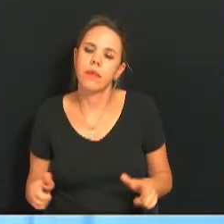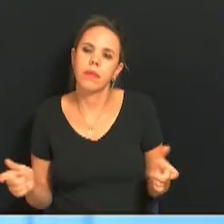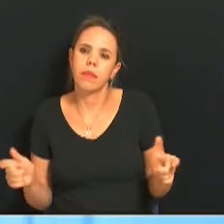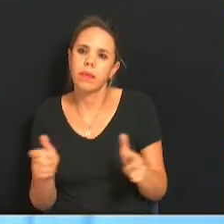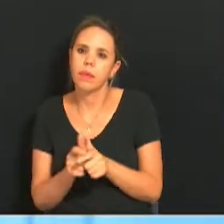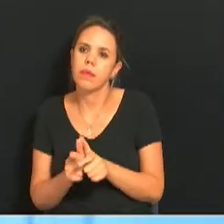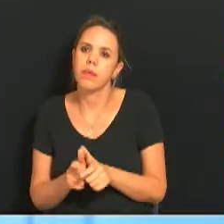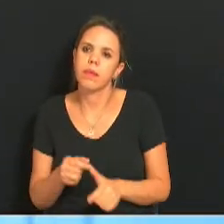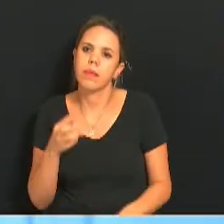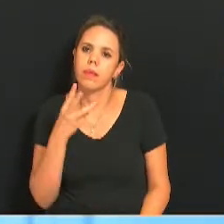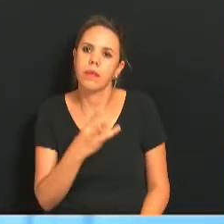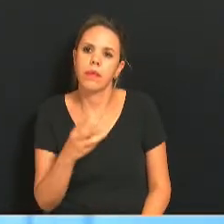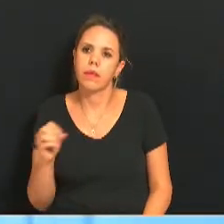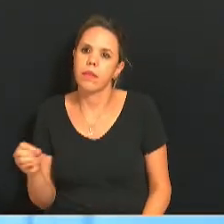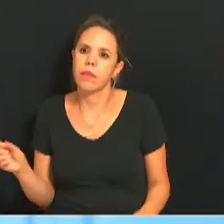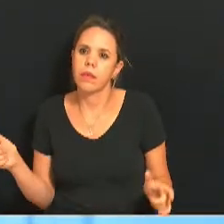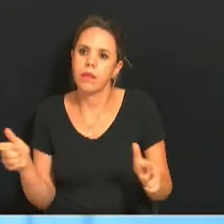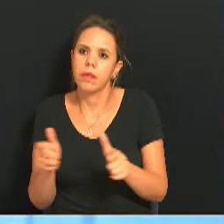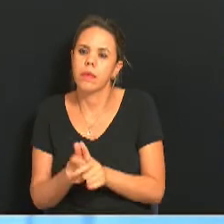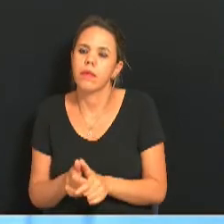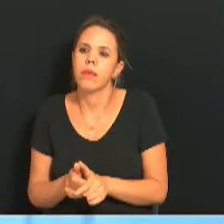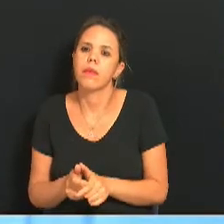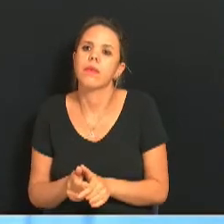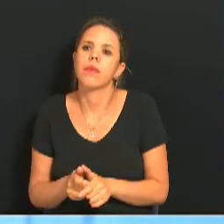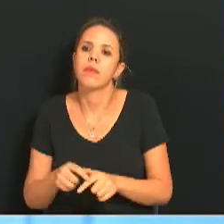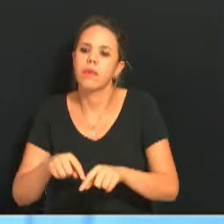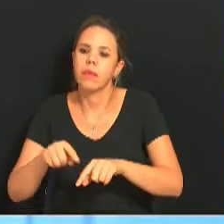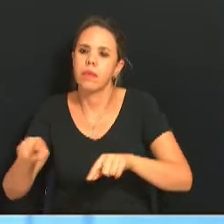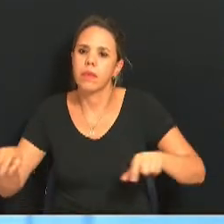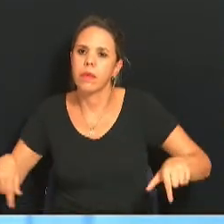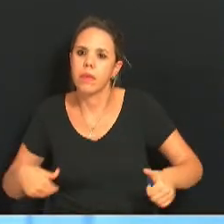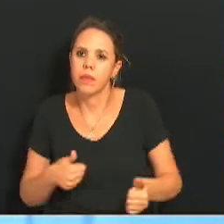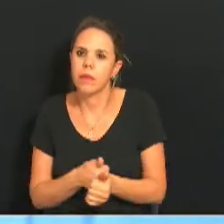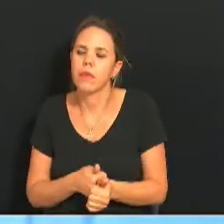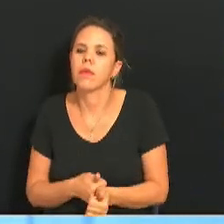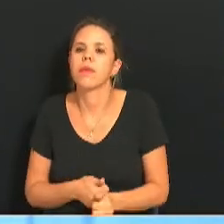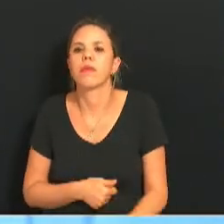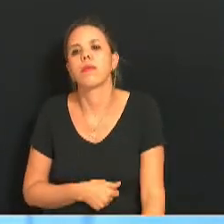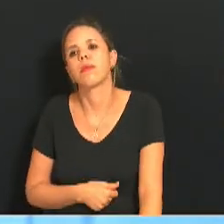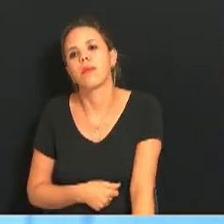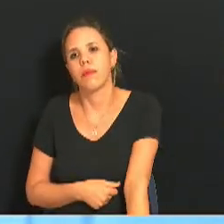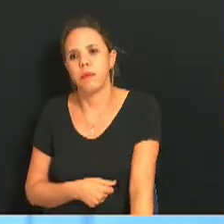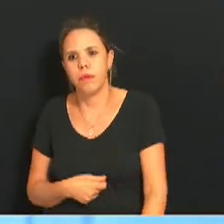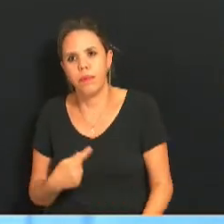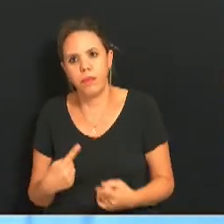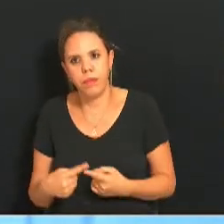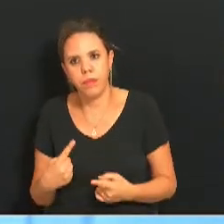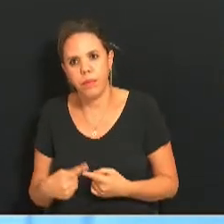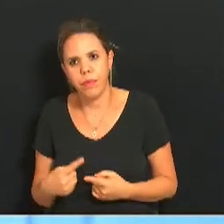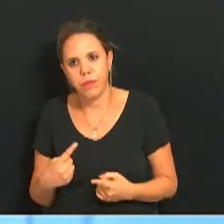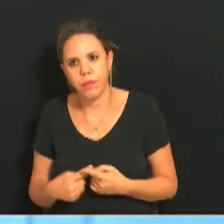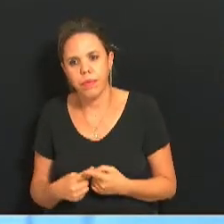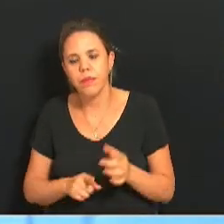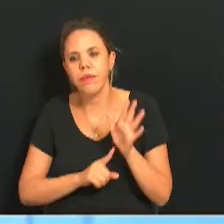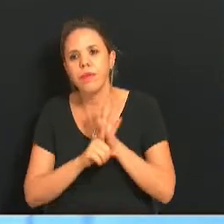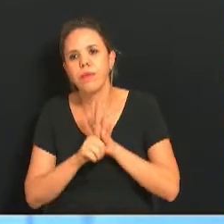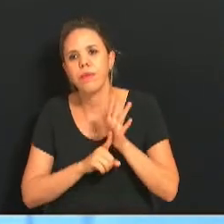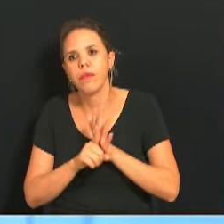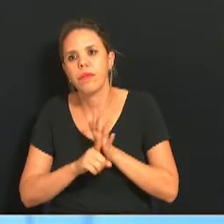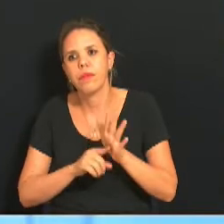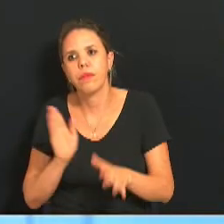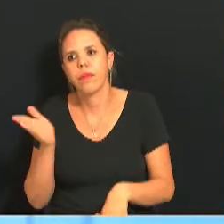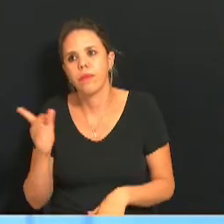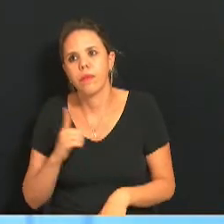de 300m para os quarteirões adjacentes são complexos por quê há uma série de estudos já